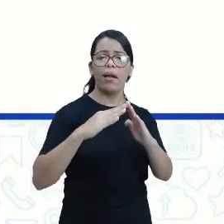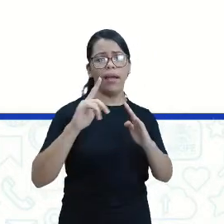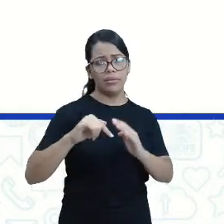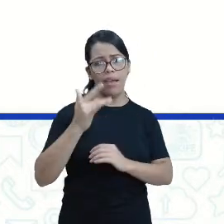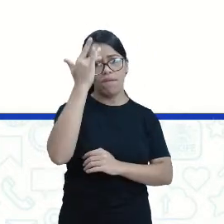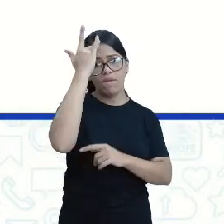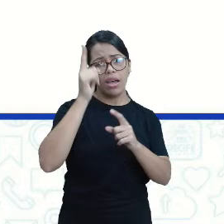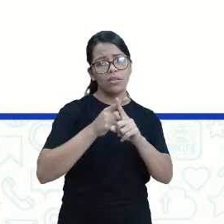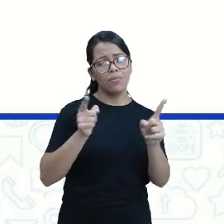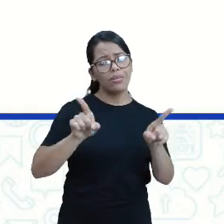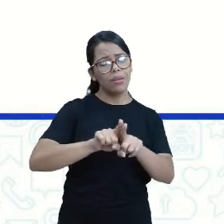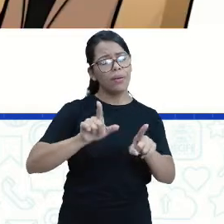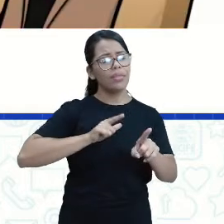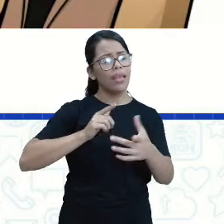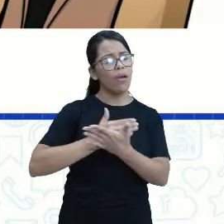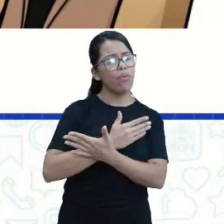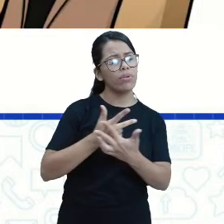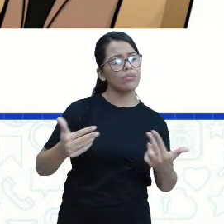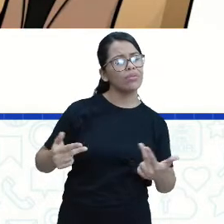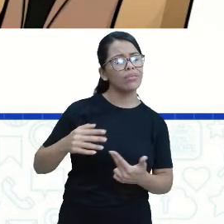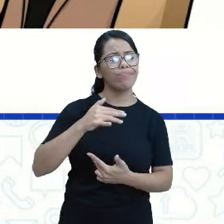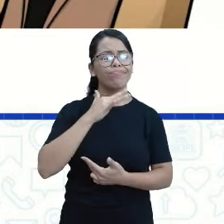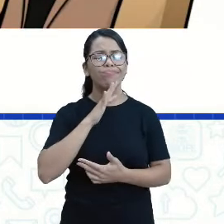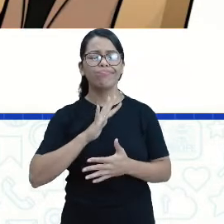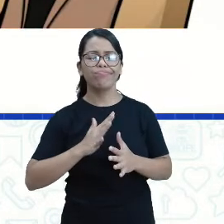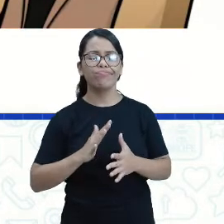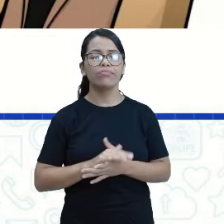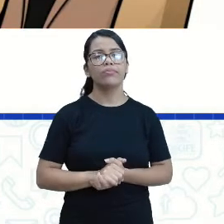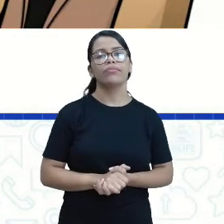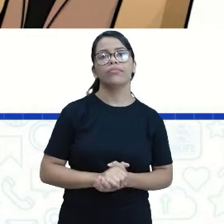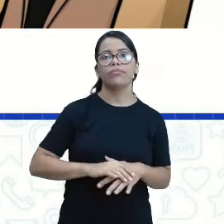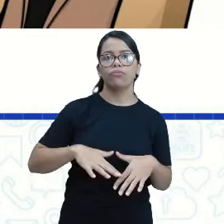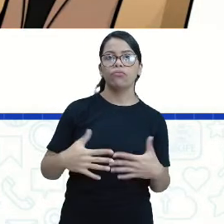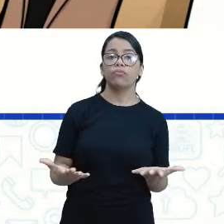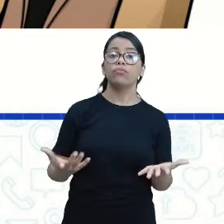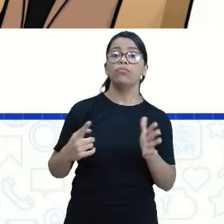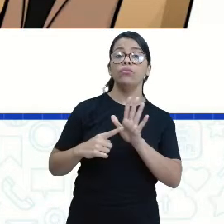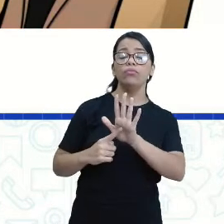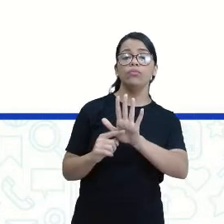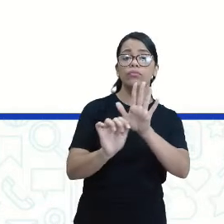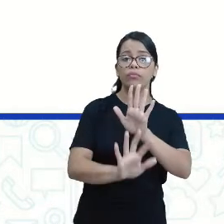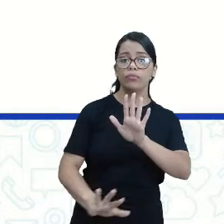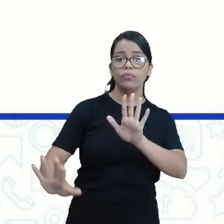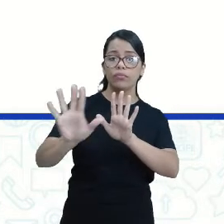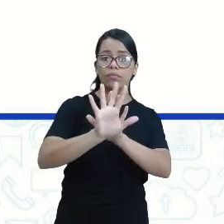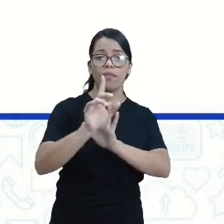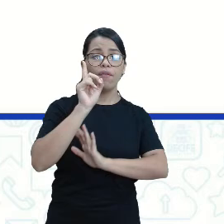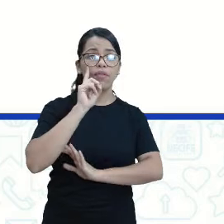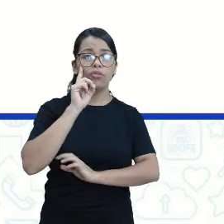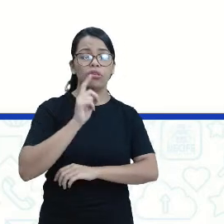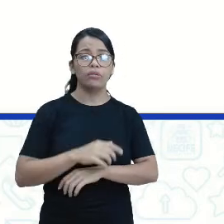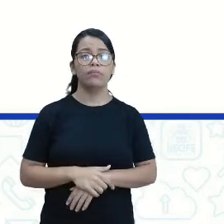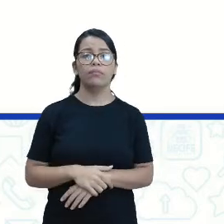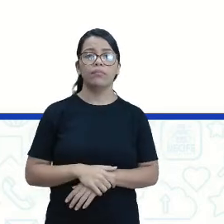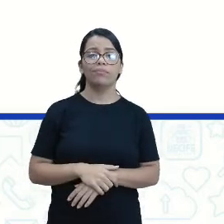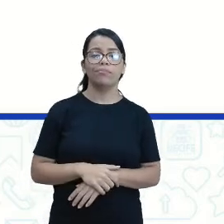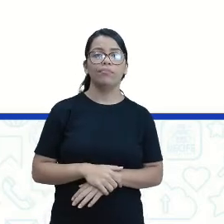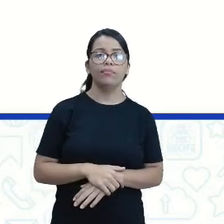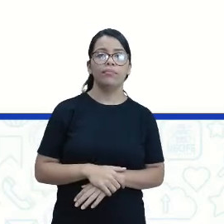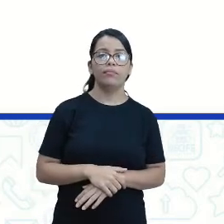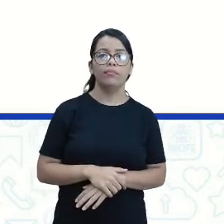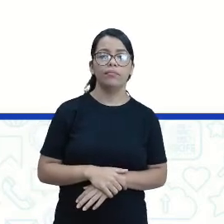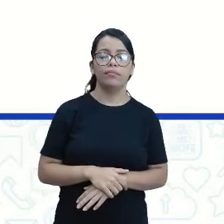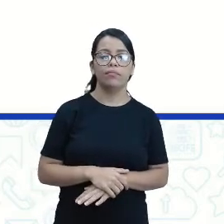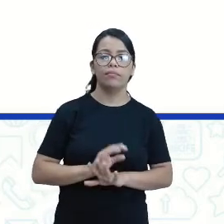que a gente vai ver. Então, quando eu coloco essa charge aqui, a gente diz o seguinte, olha, com a globalização, nós continuamos a